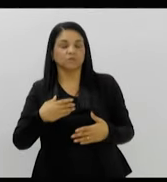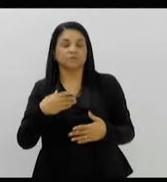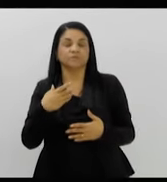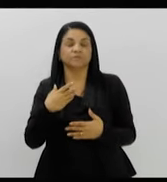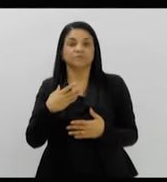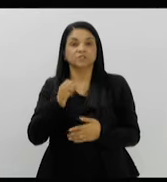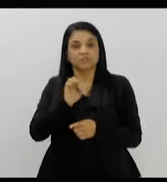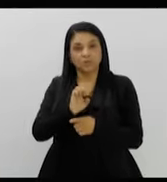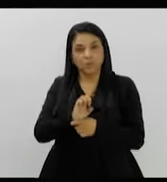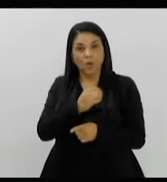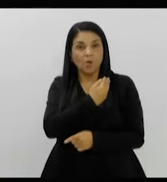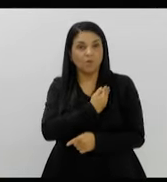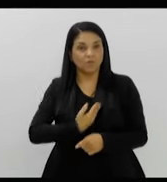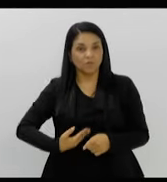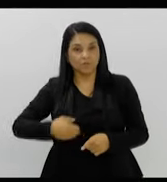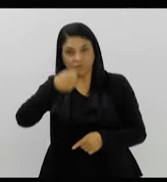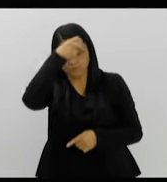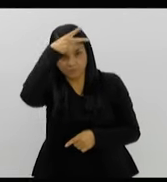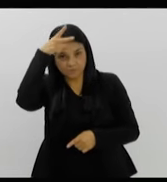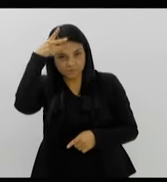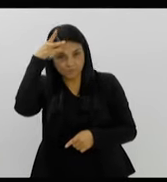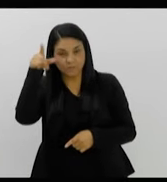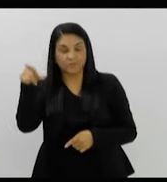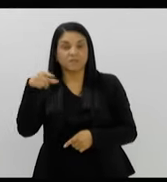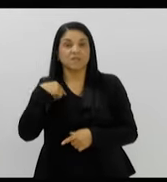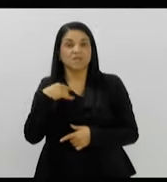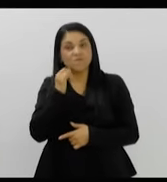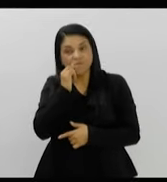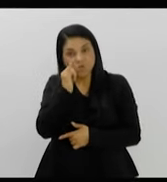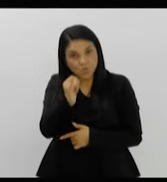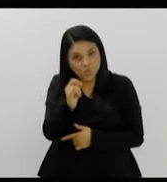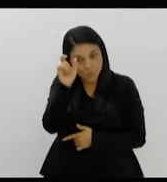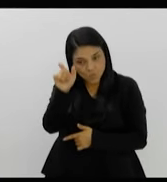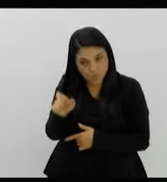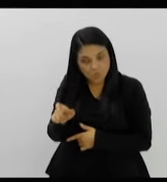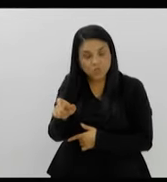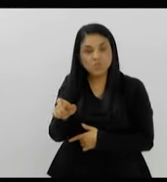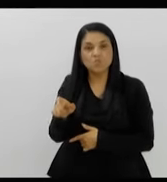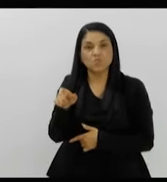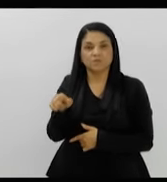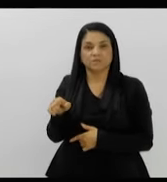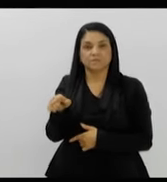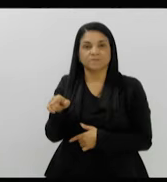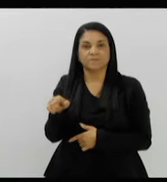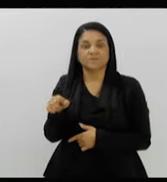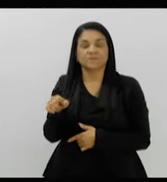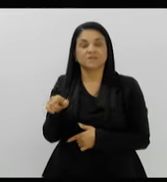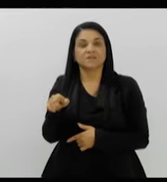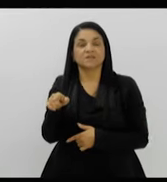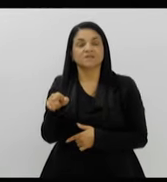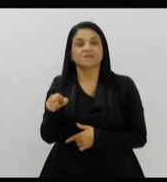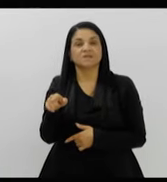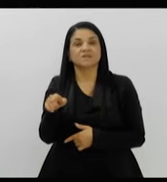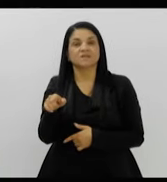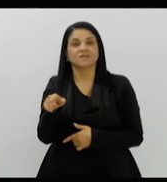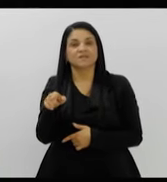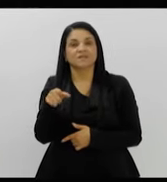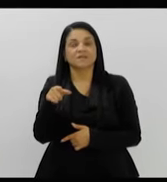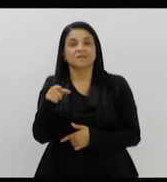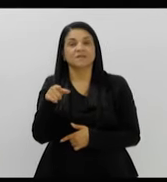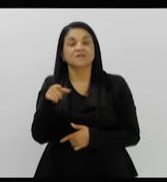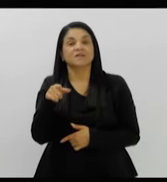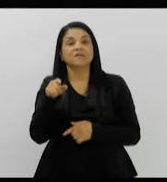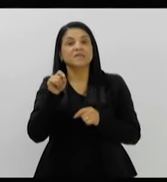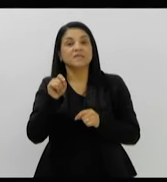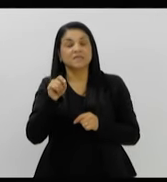Municipal como também ele teve a ousadia de dizer deputado estadual Rodrigo Amorim que